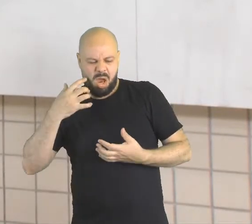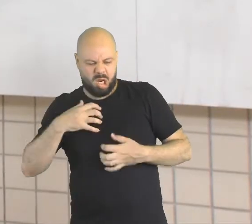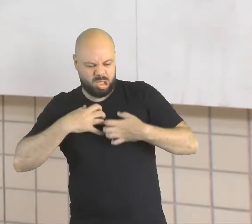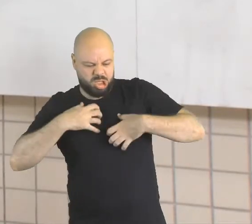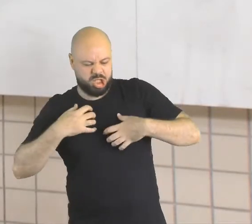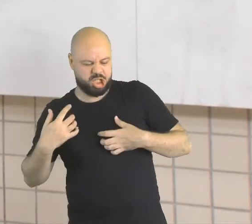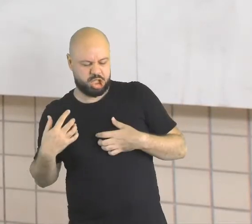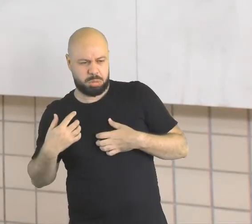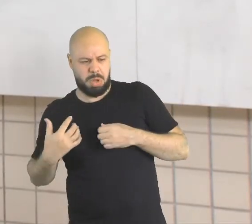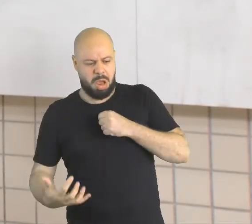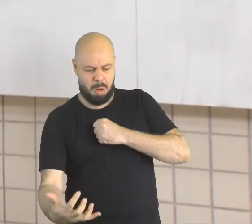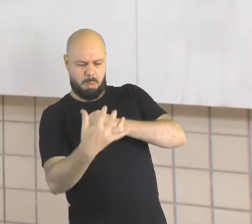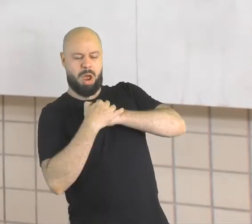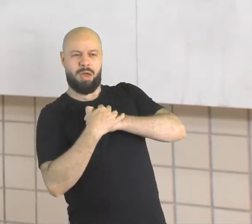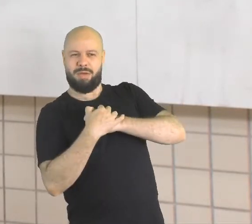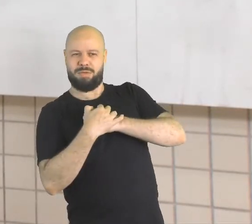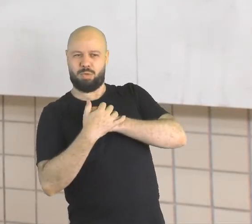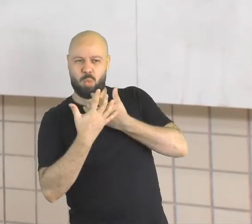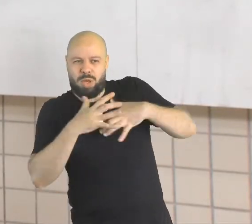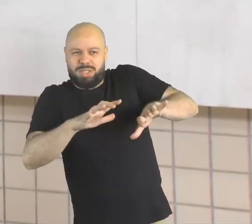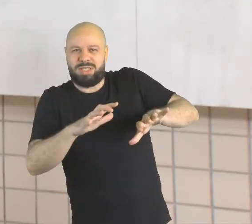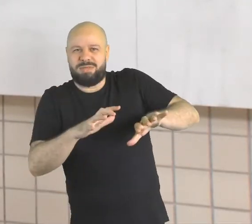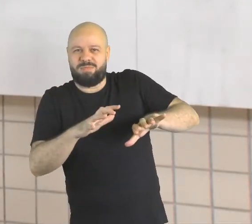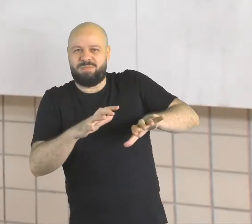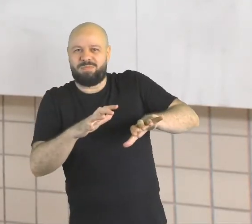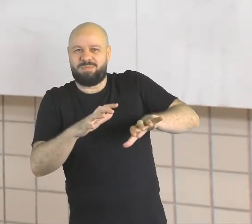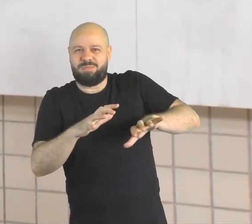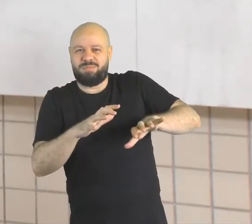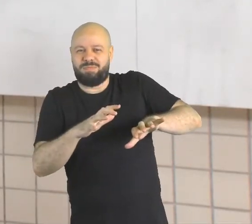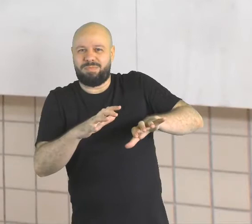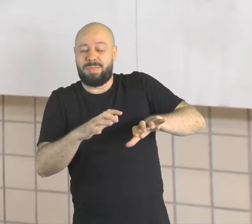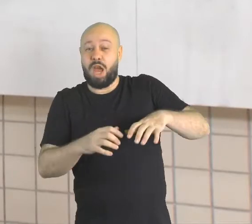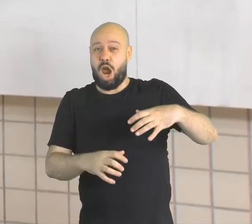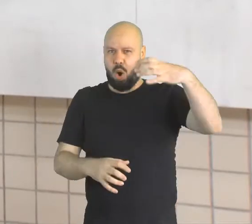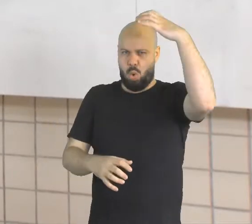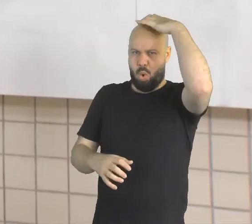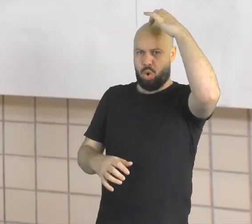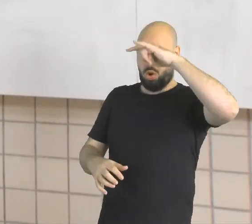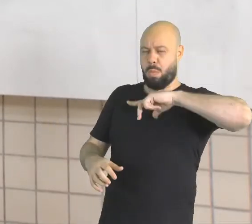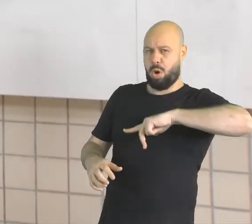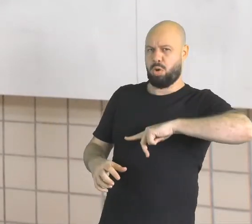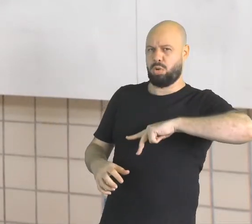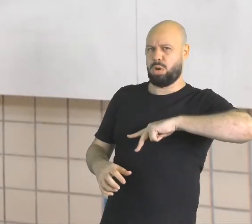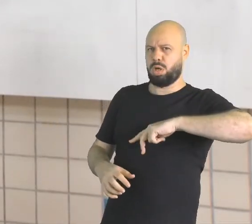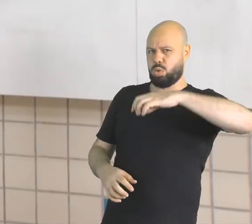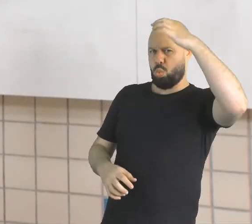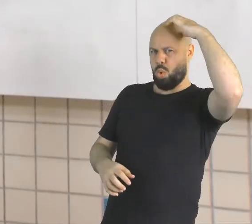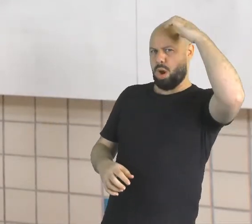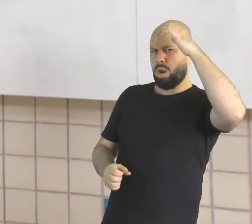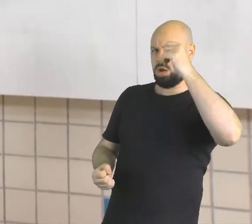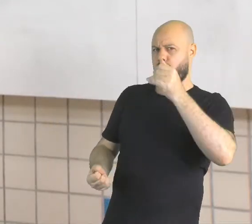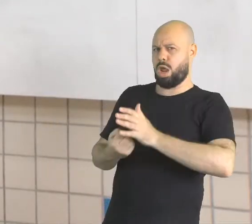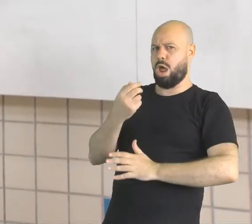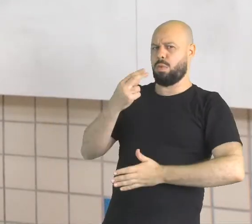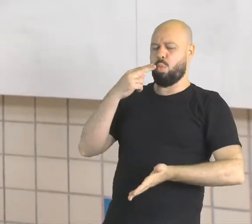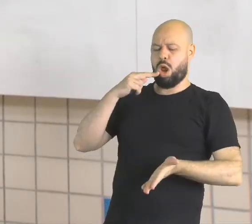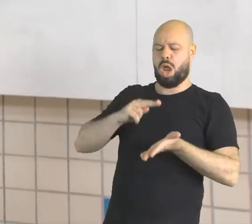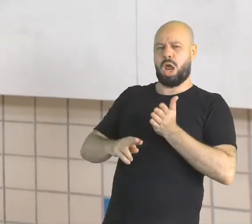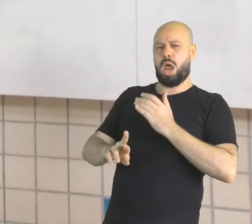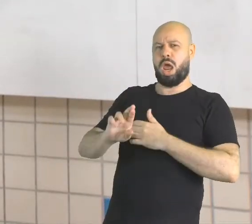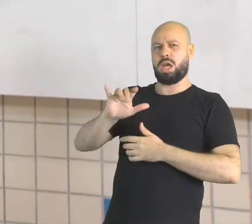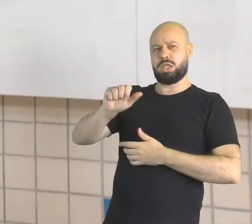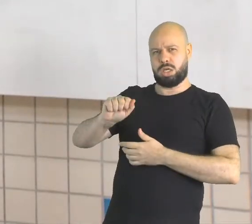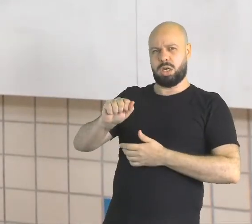aceitavam o domínio português, a coroa portuguesa, o rei, criava uma carta régia, que é uma